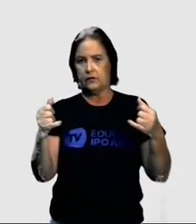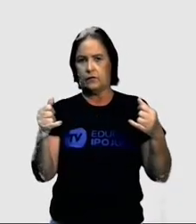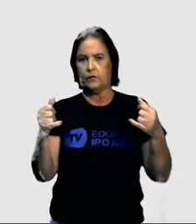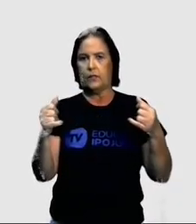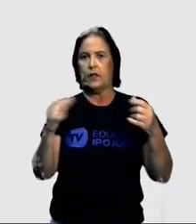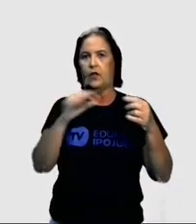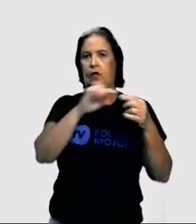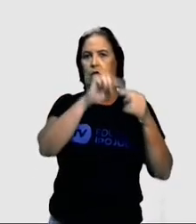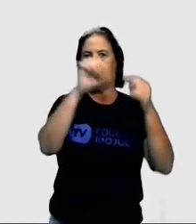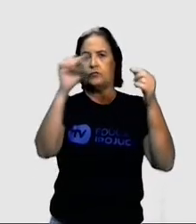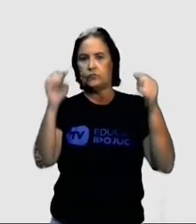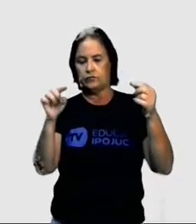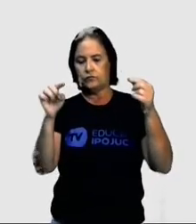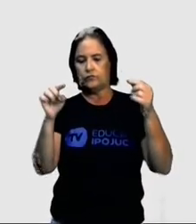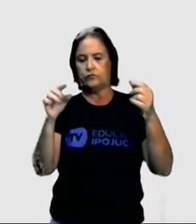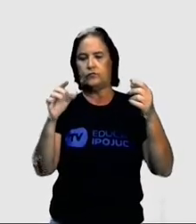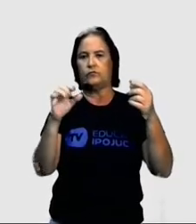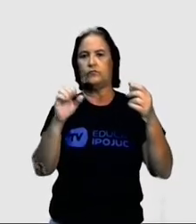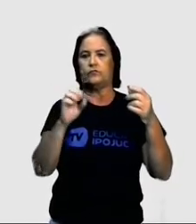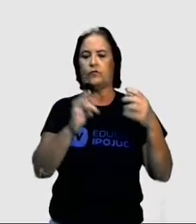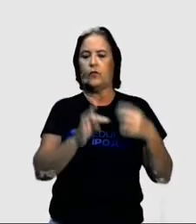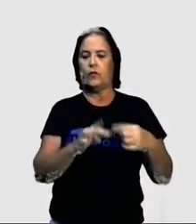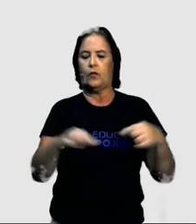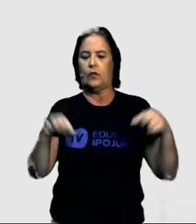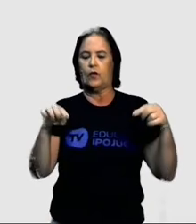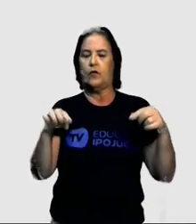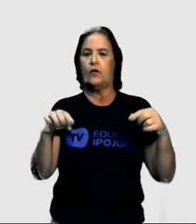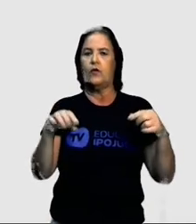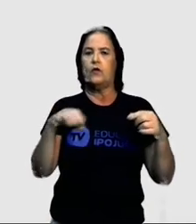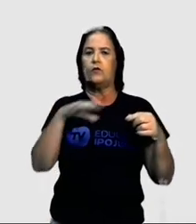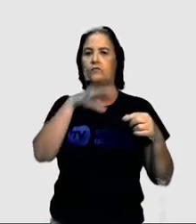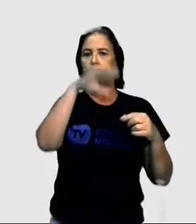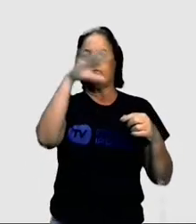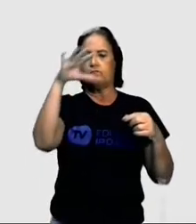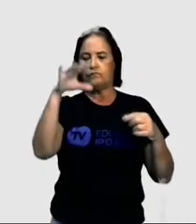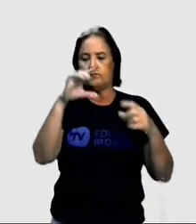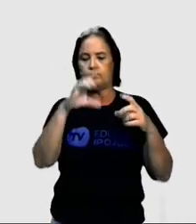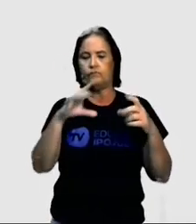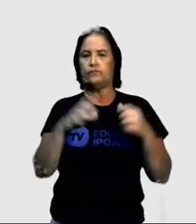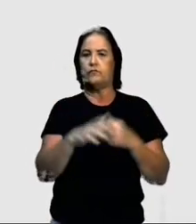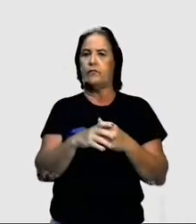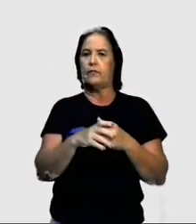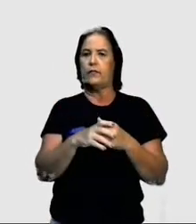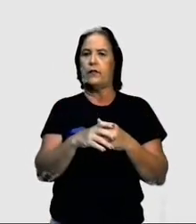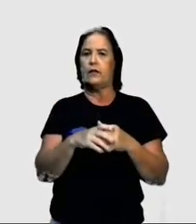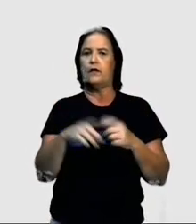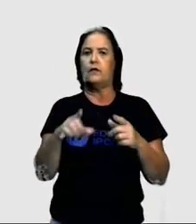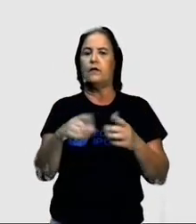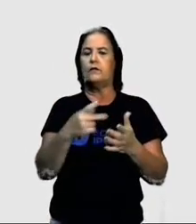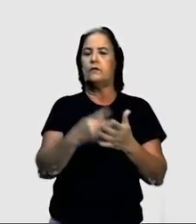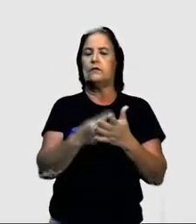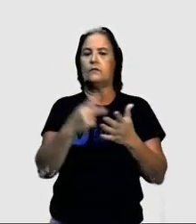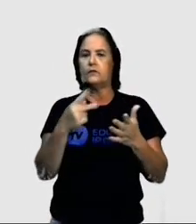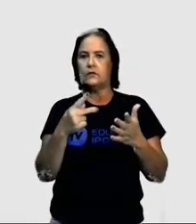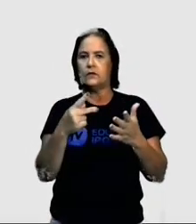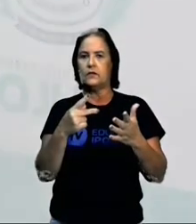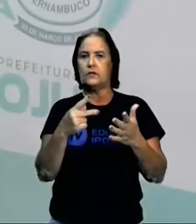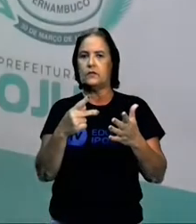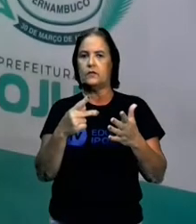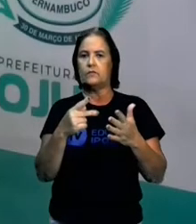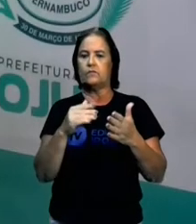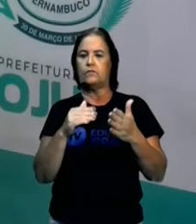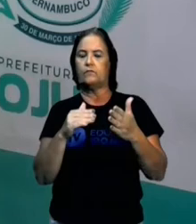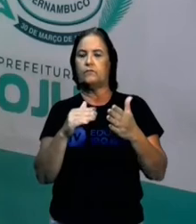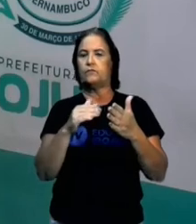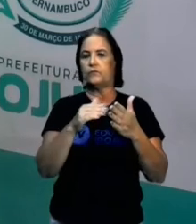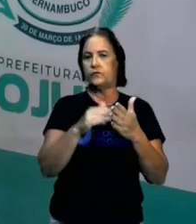Câncer, Trópico de Capricórnio e os círculos polares, certo? E eles funcionam como